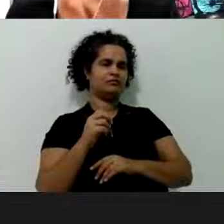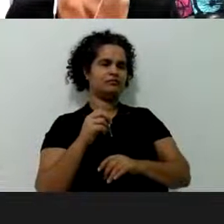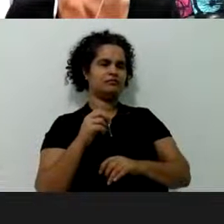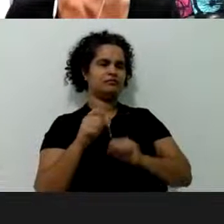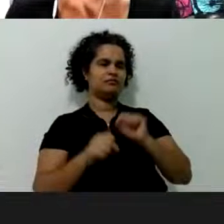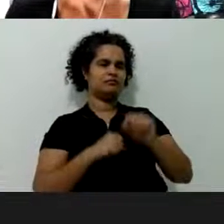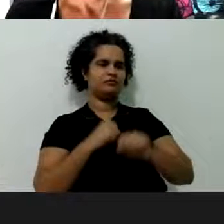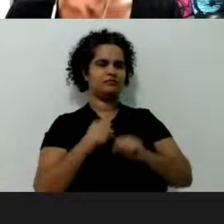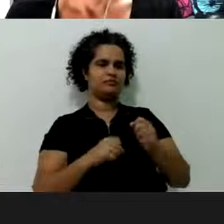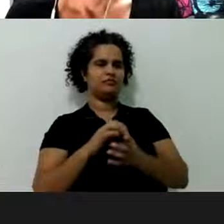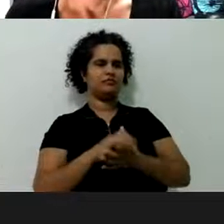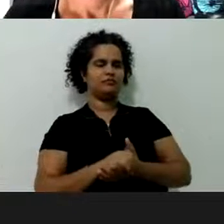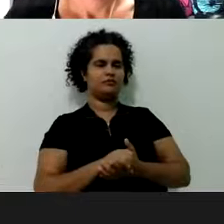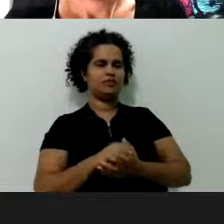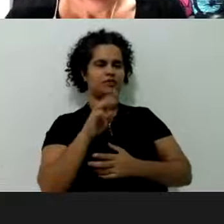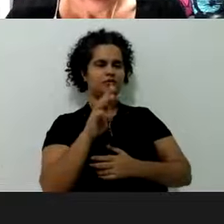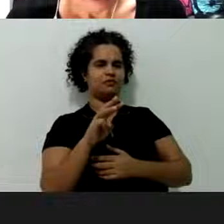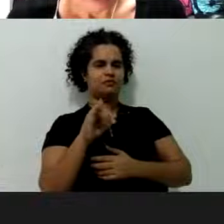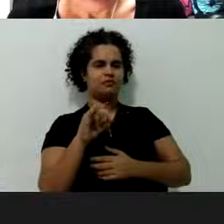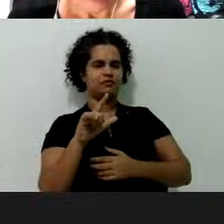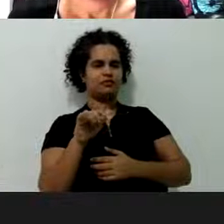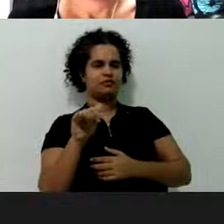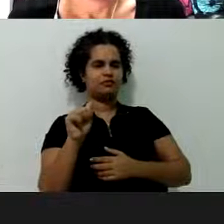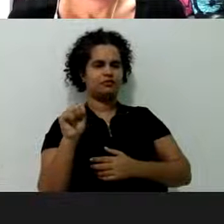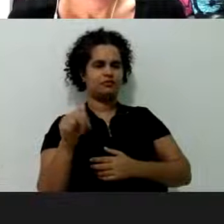William, tudo bem, Vitória? Ok?